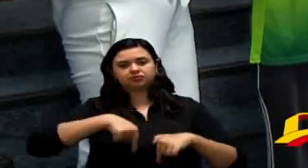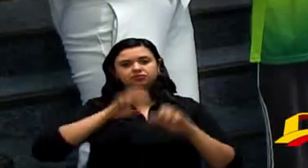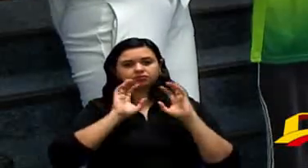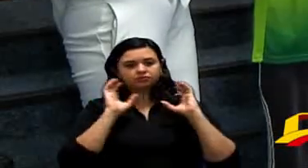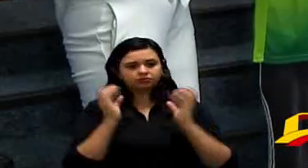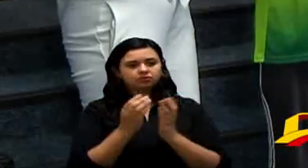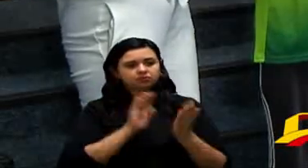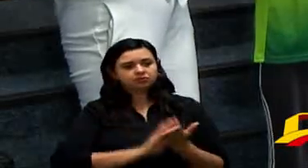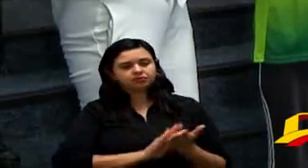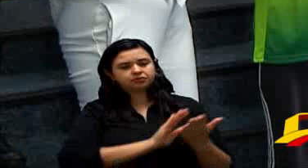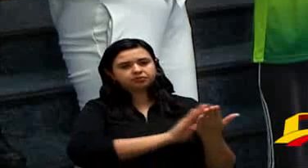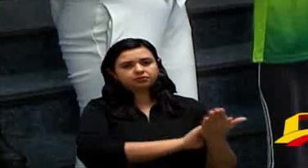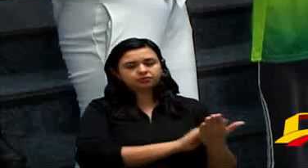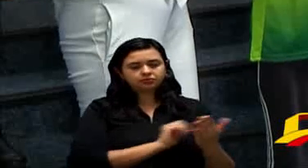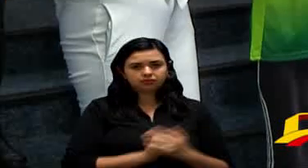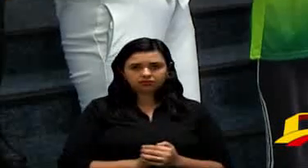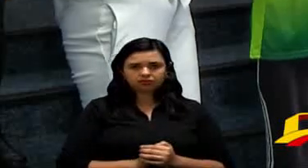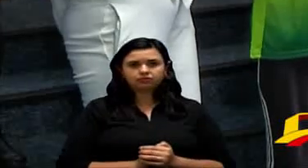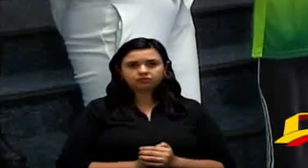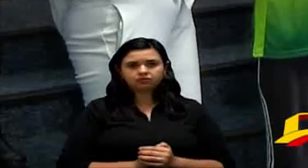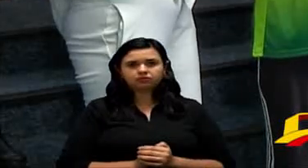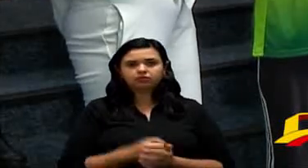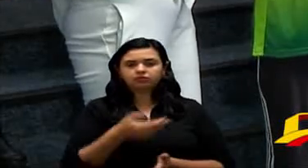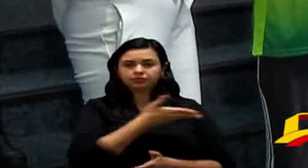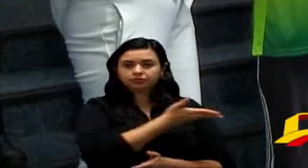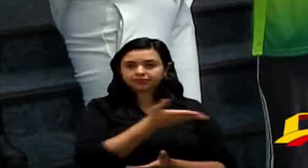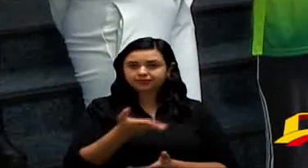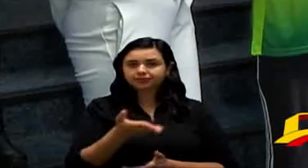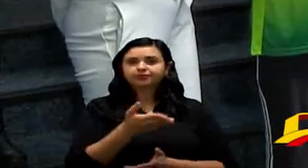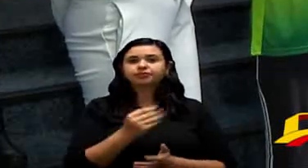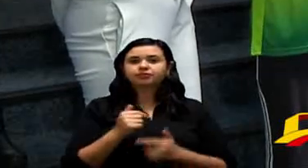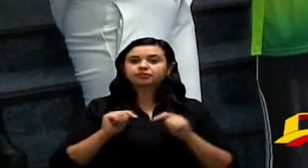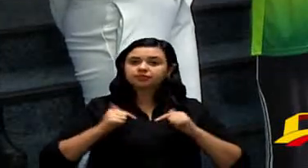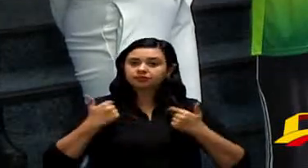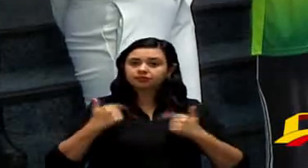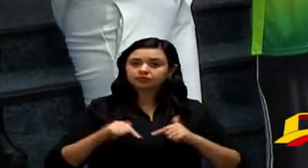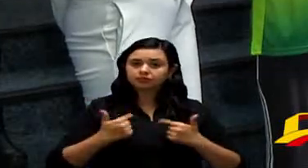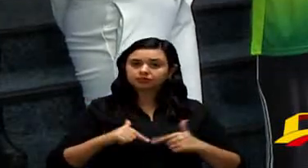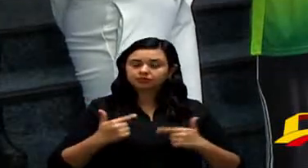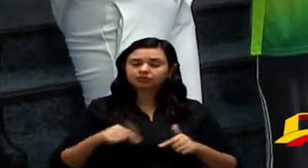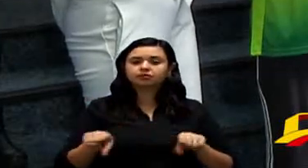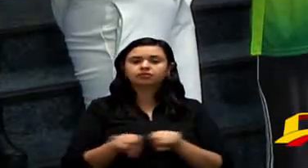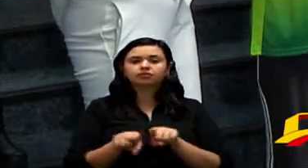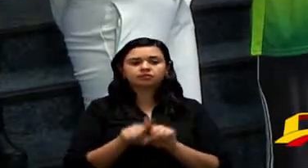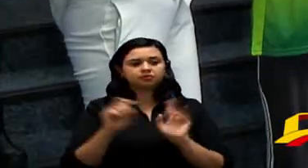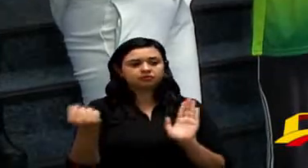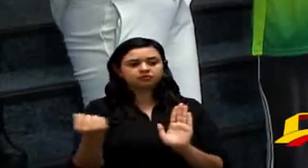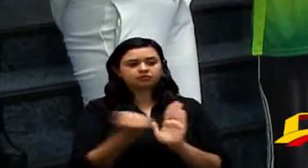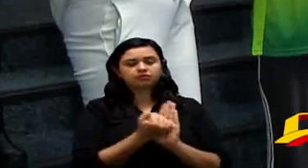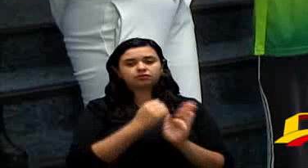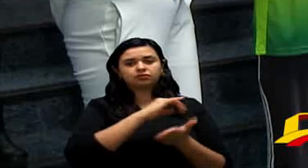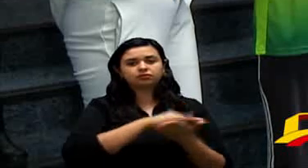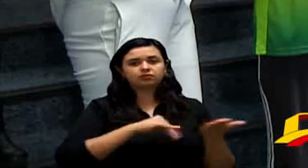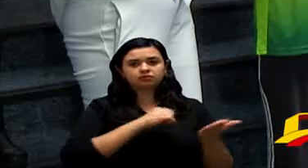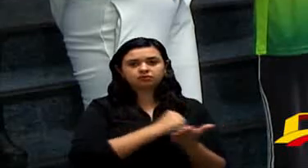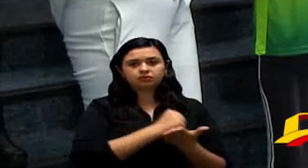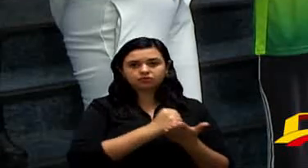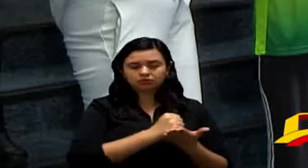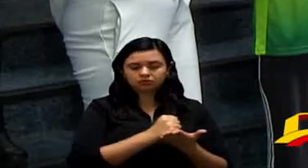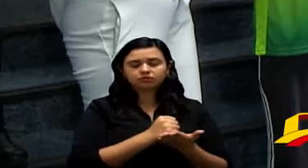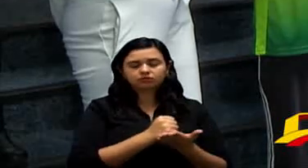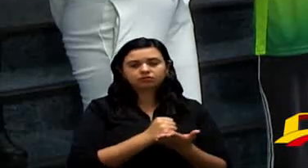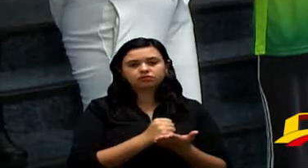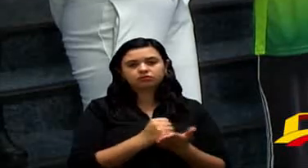uma homenagem pela participação de vocês e pela certificação no selo social de Sorocaba